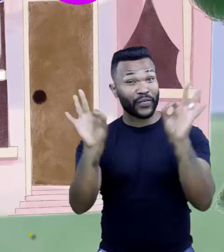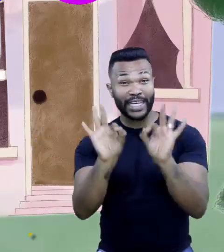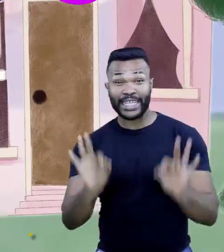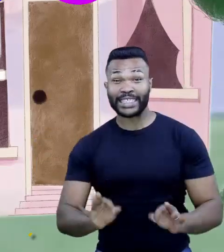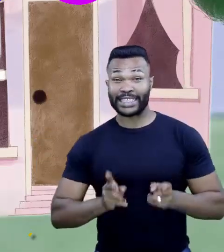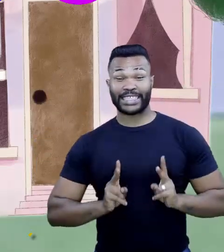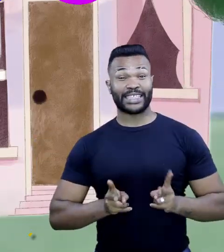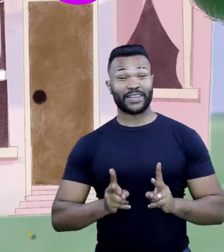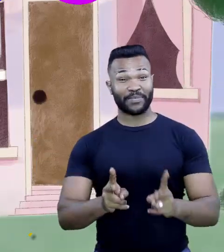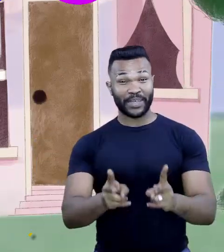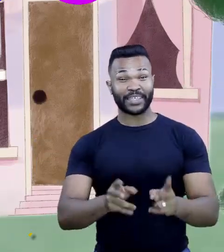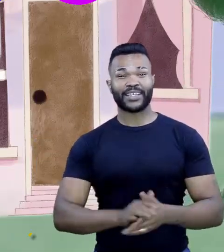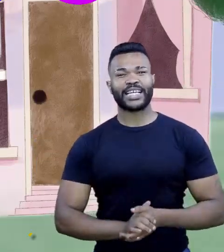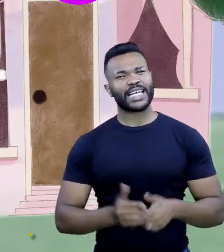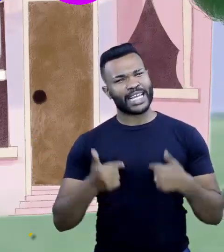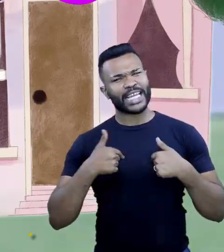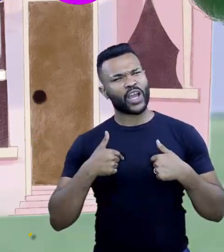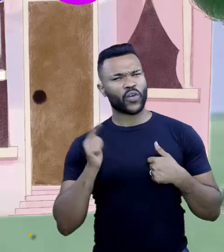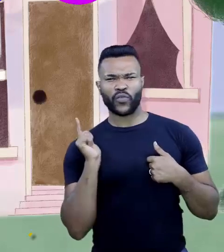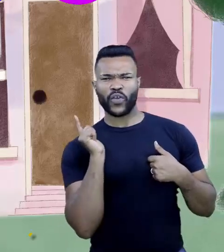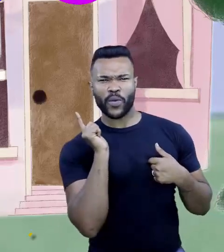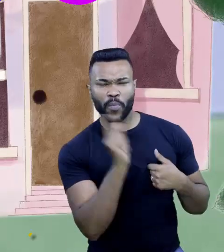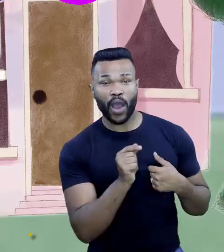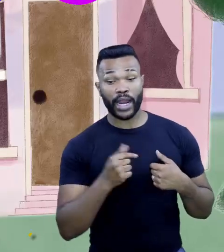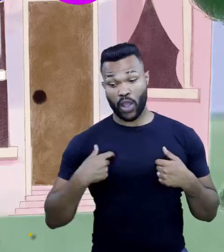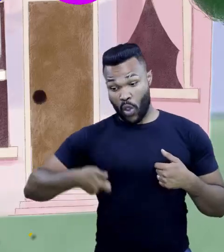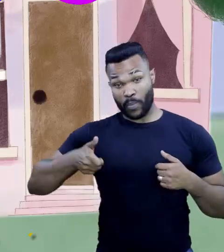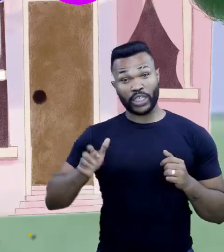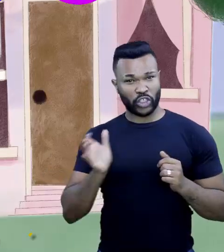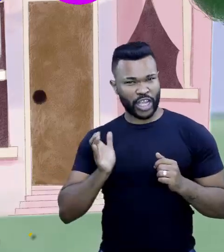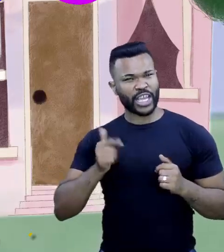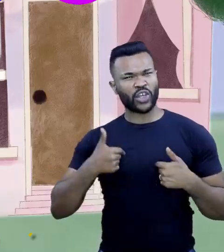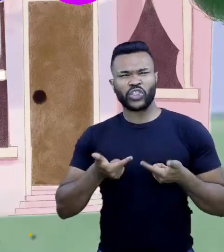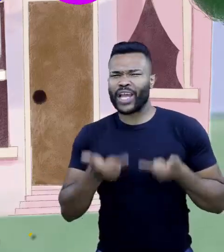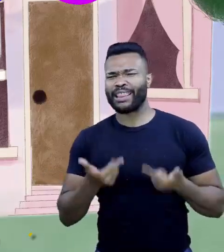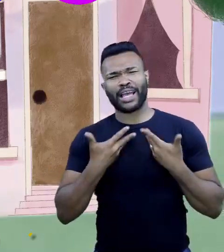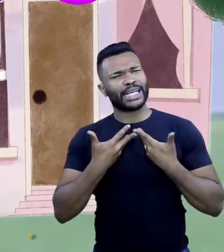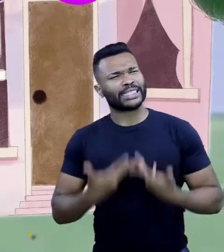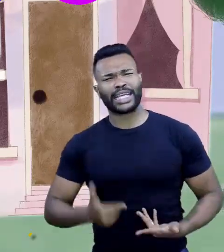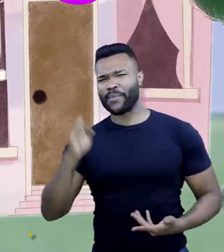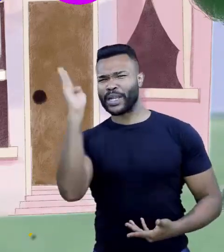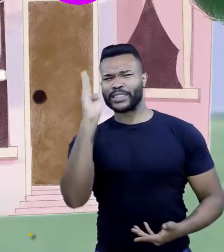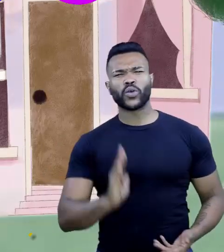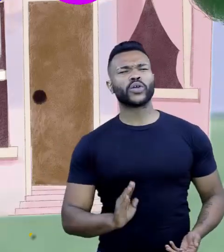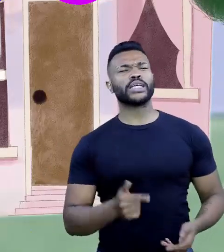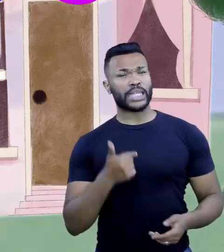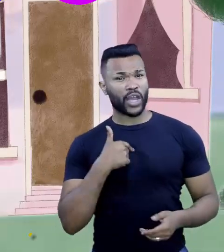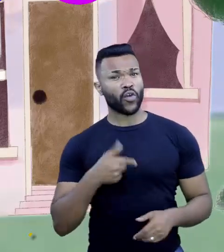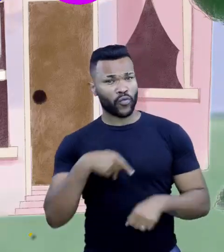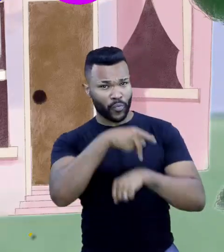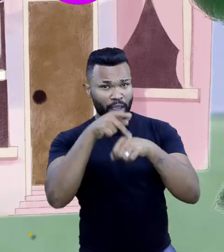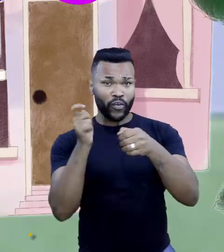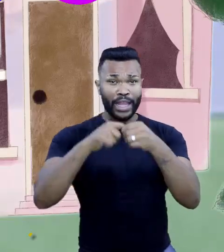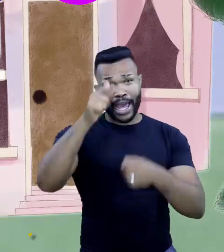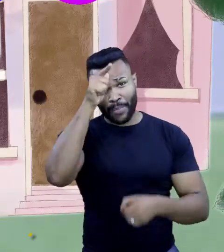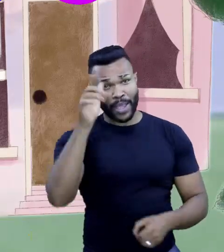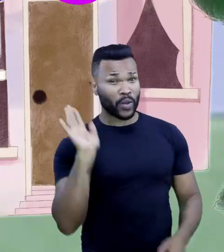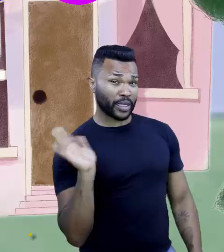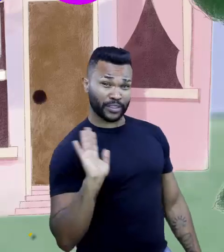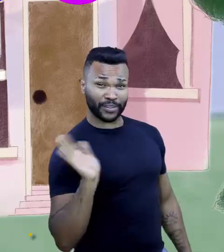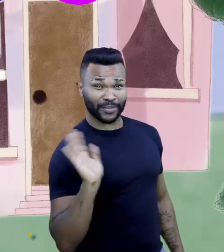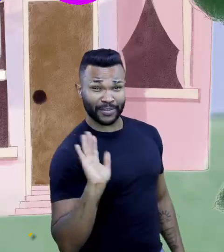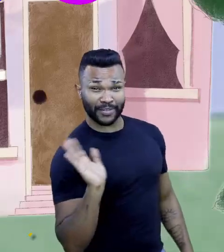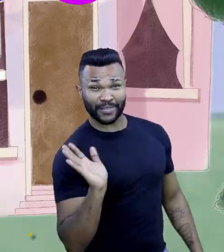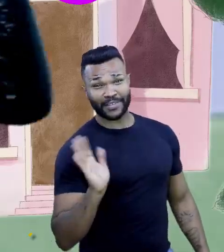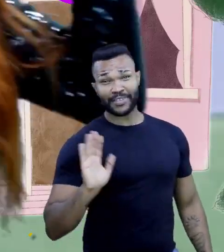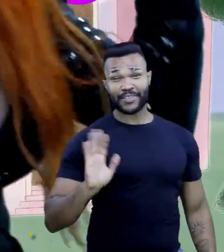Clô, viveram felizes para sempre. E eu aqui vou embora com a minha Gucci, que eu já tô chata, né? Ai, eu cansei já do Brasil, gente. Deixa